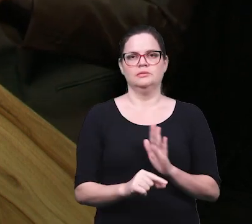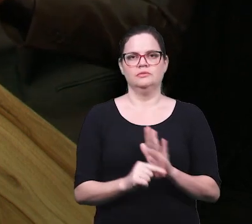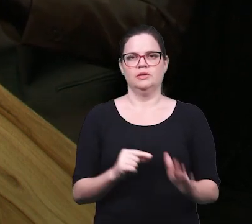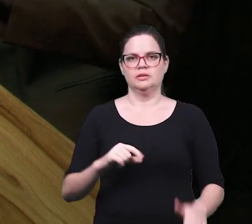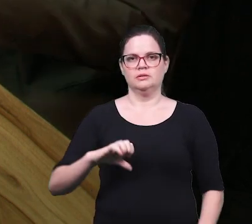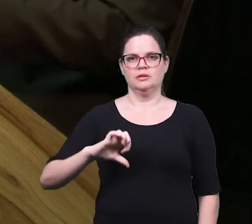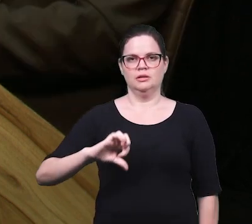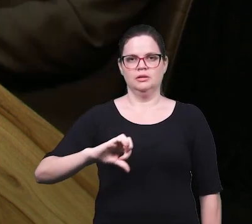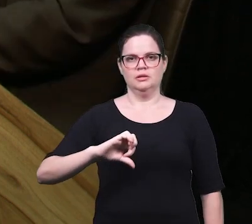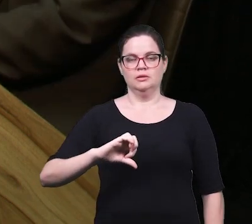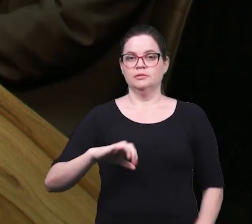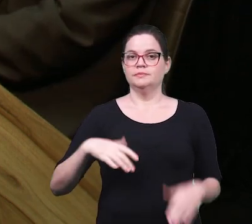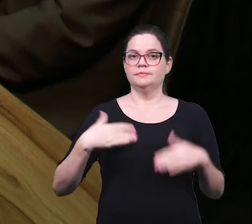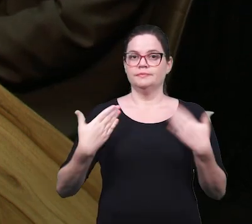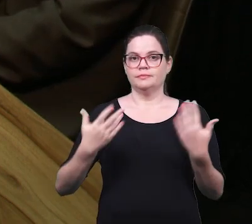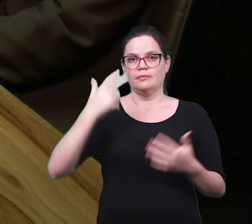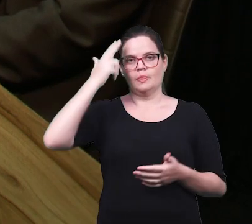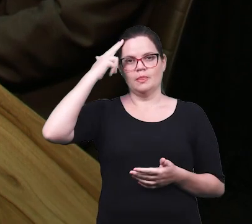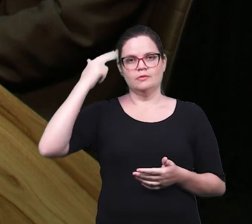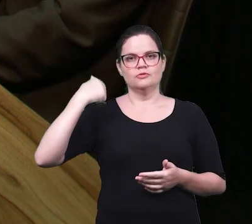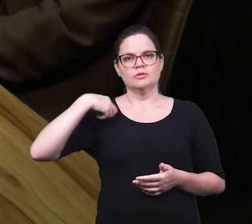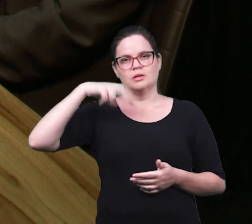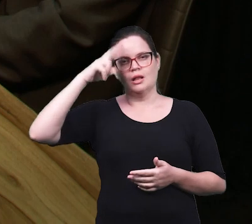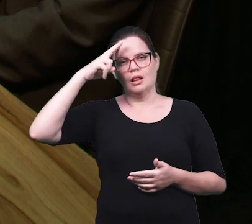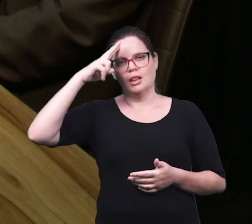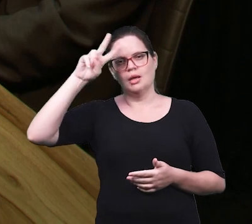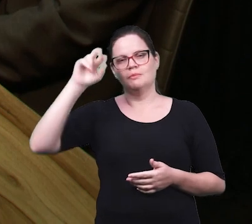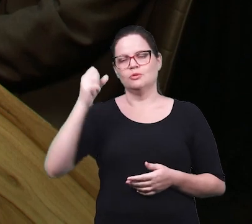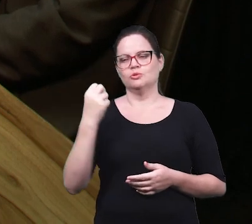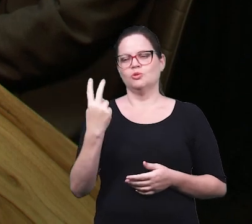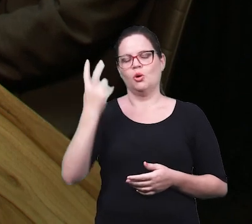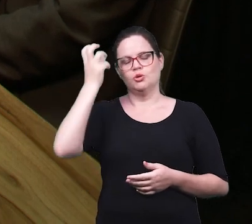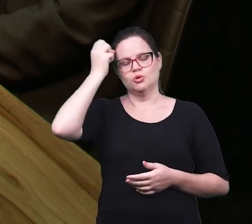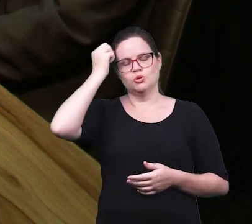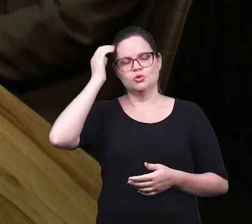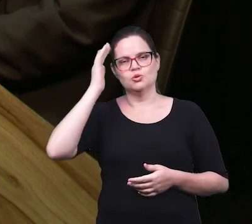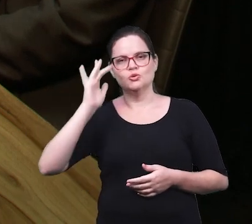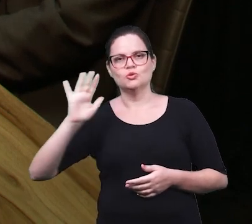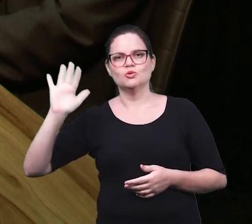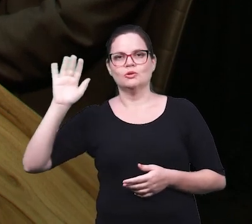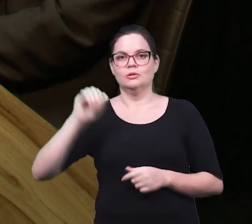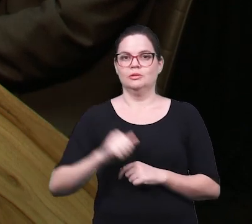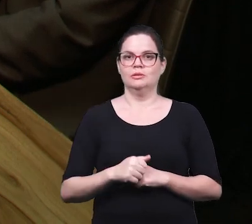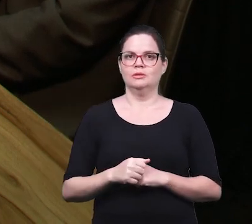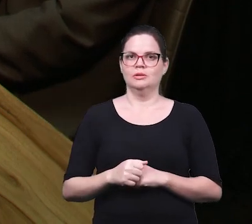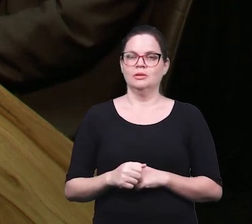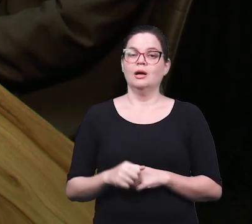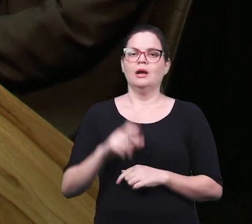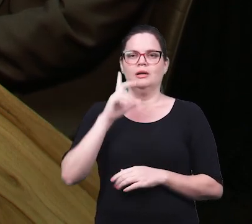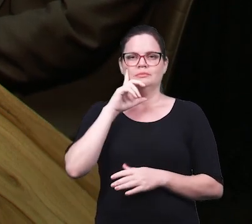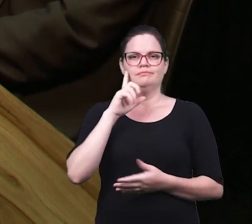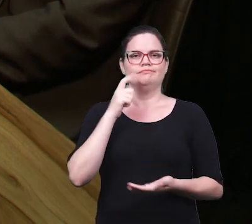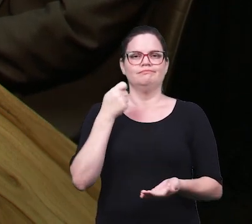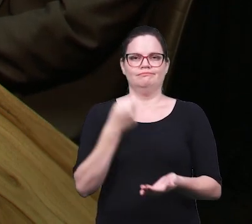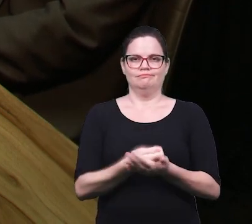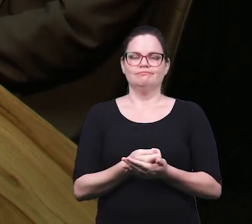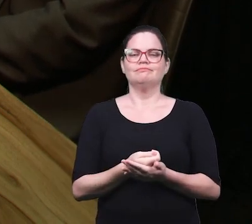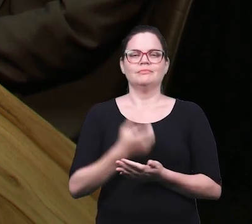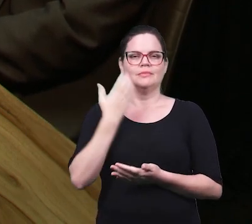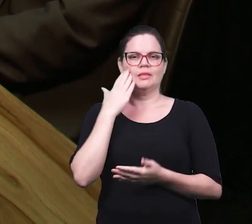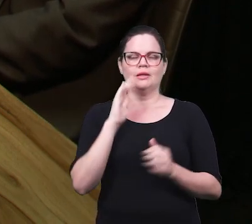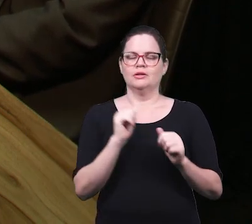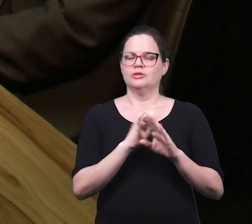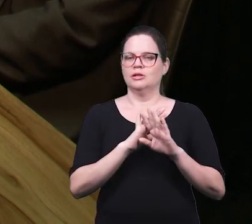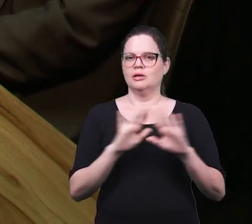verso 9. Então José lembrou-se dos sonhos. Lembrou-se dos sonhos. Ele lembra do sonho e ele vê então a consolidação da